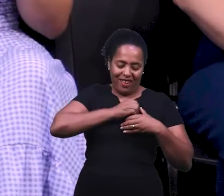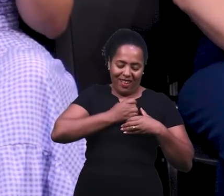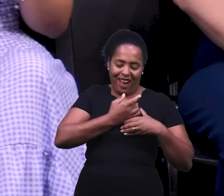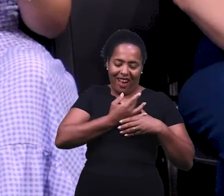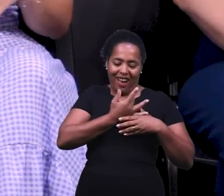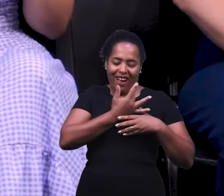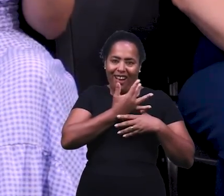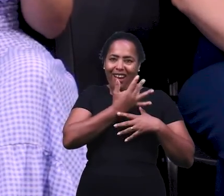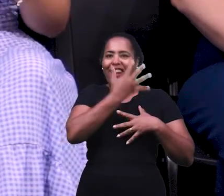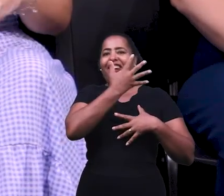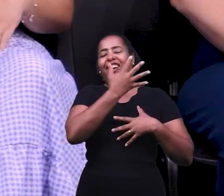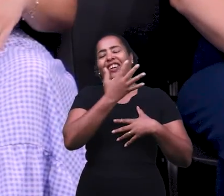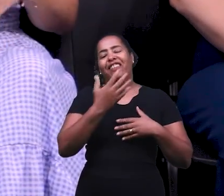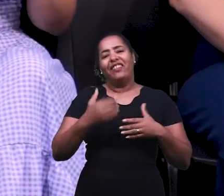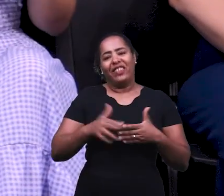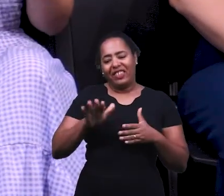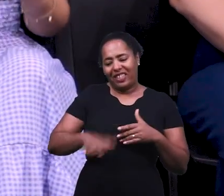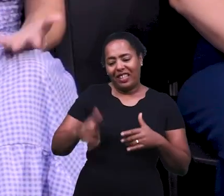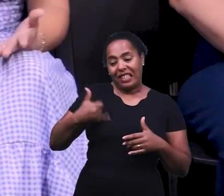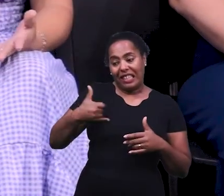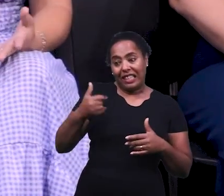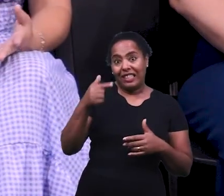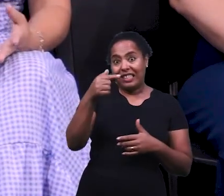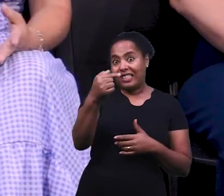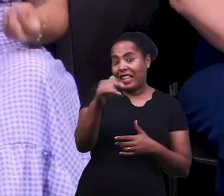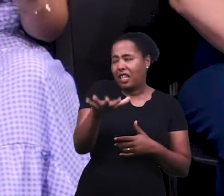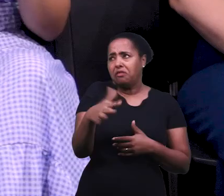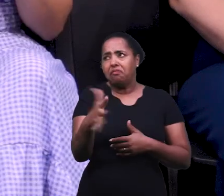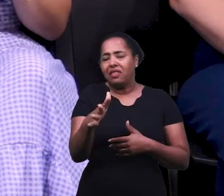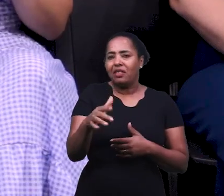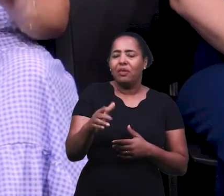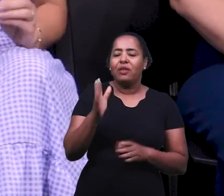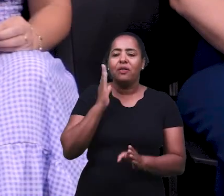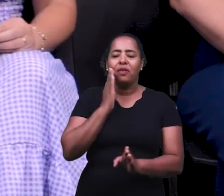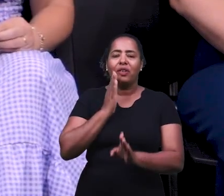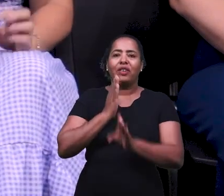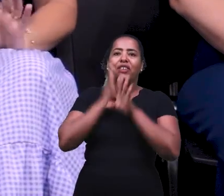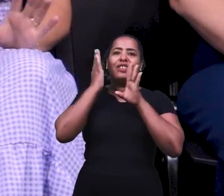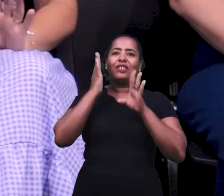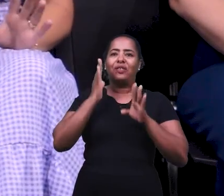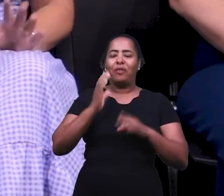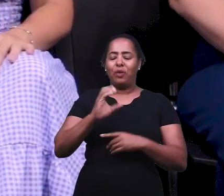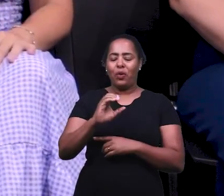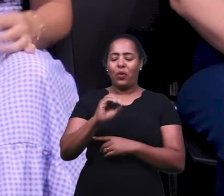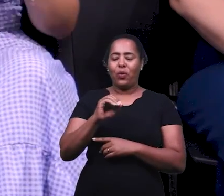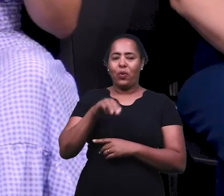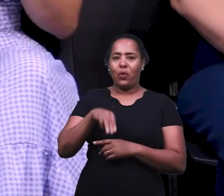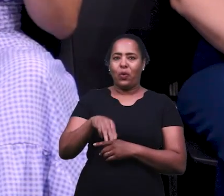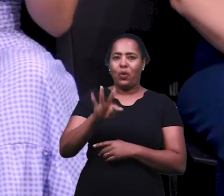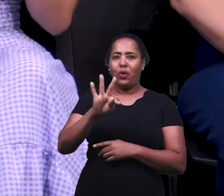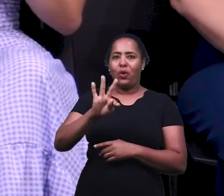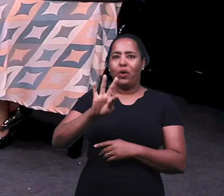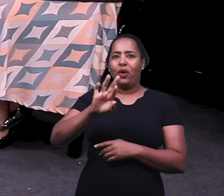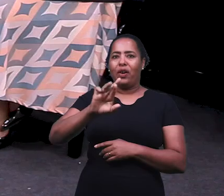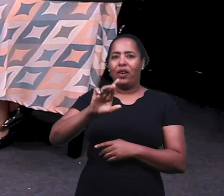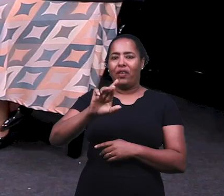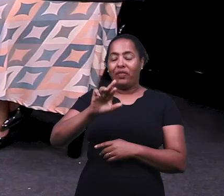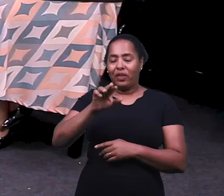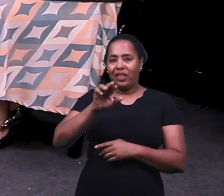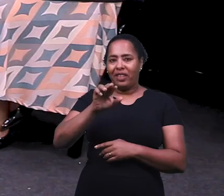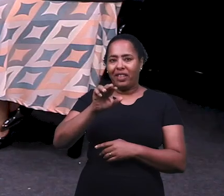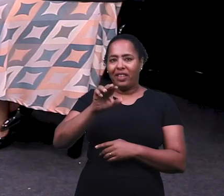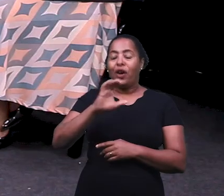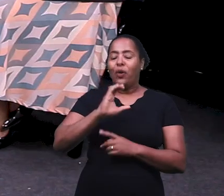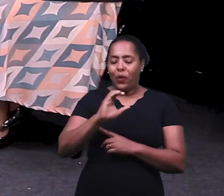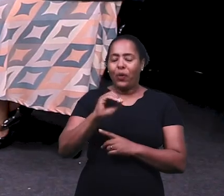a sementinha foi plantada ali. E desde criança, tanto que eu com 7 anos de idade, mais ou menos, eu descobri a voz contralto.